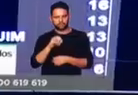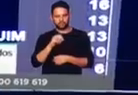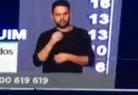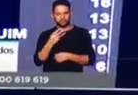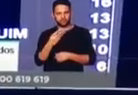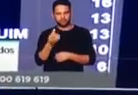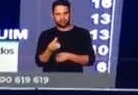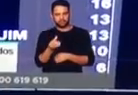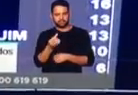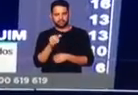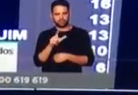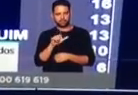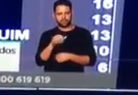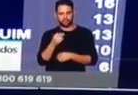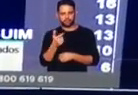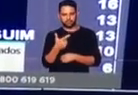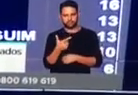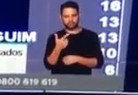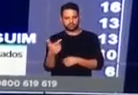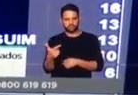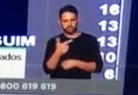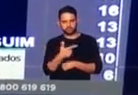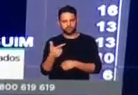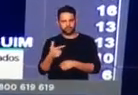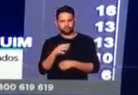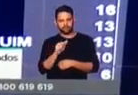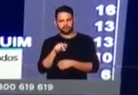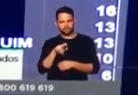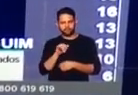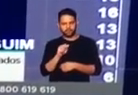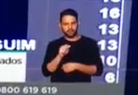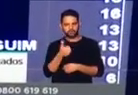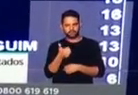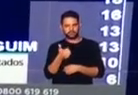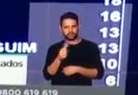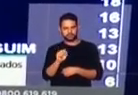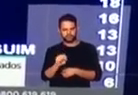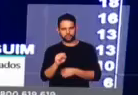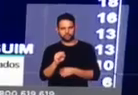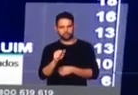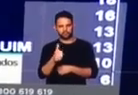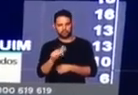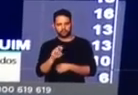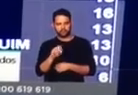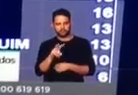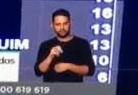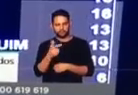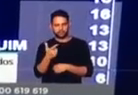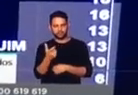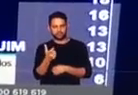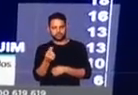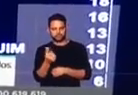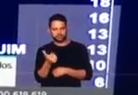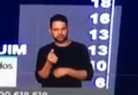Amin, 36, Luiz Erundina, 22, Fábio Ramalho, 18, Orlando Silva,